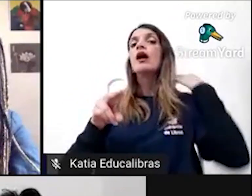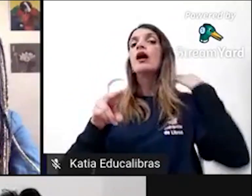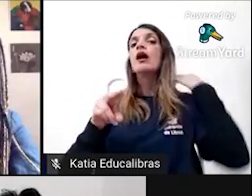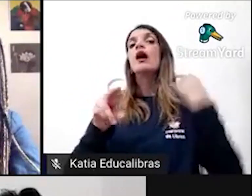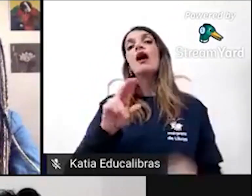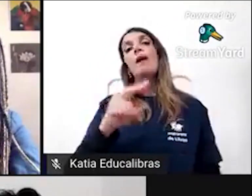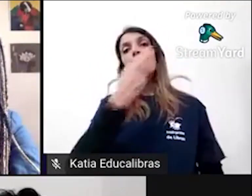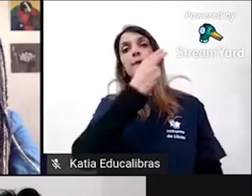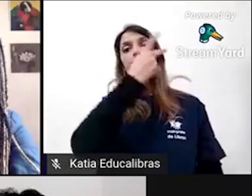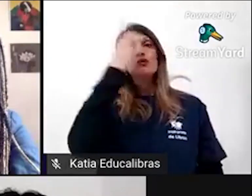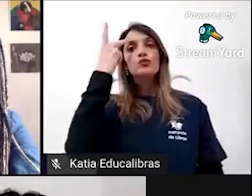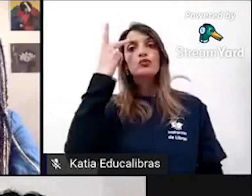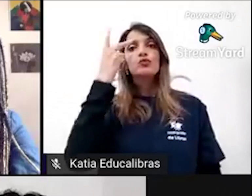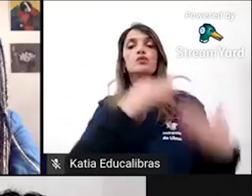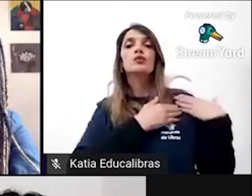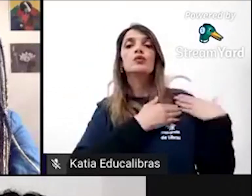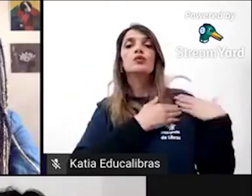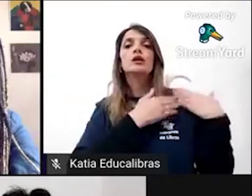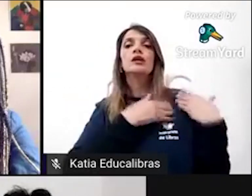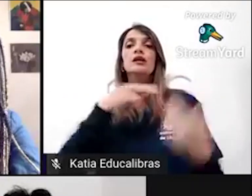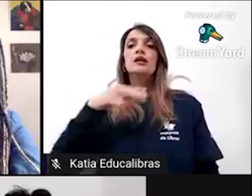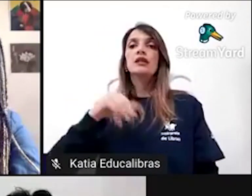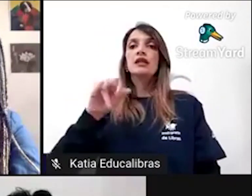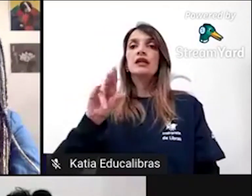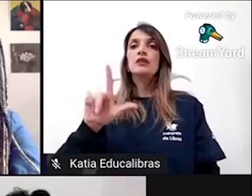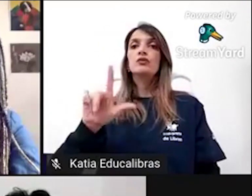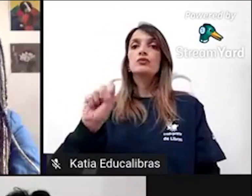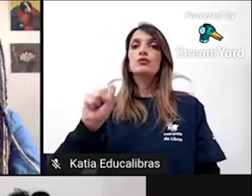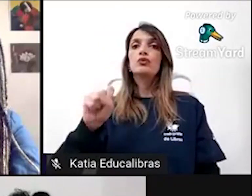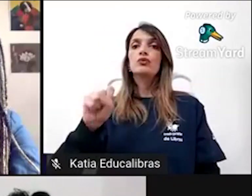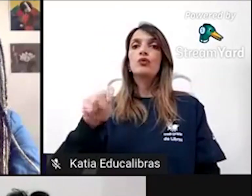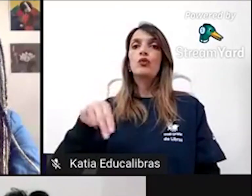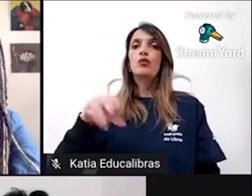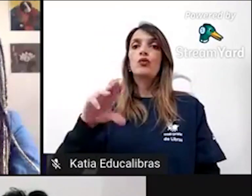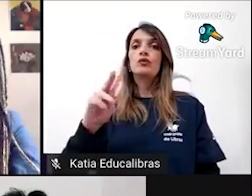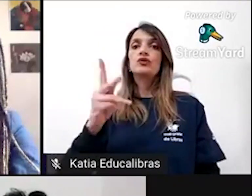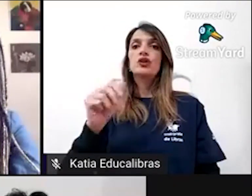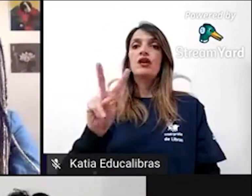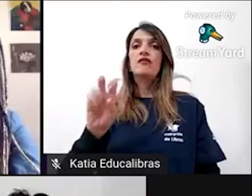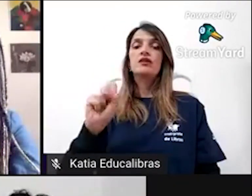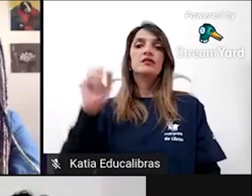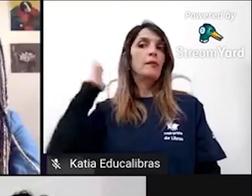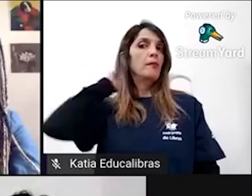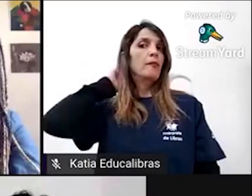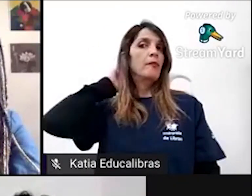Chaves, do Pará, e ele é aqui em Rufino, de Roraima.